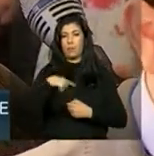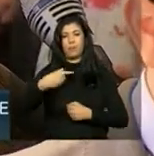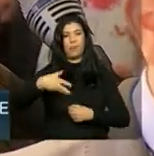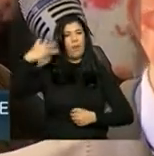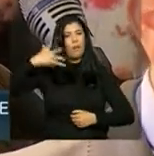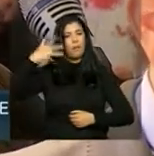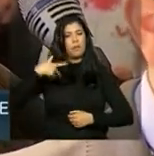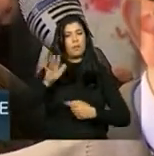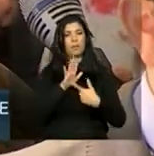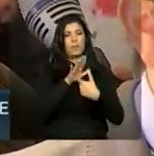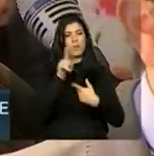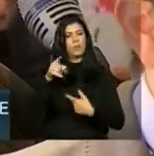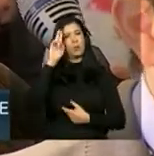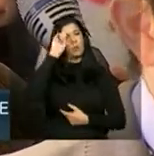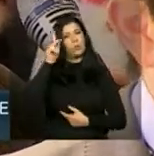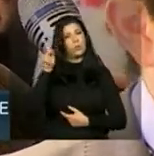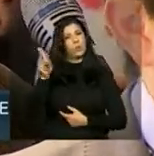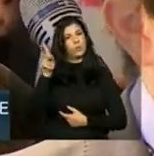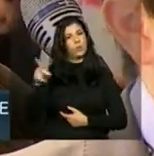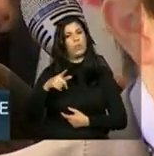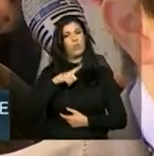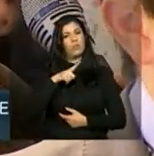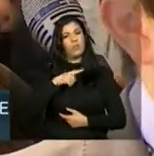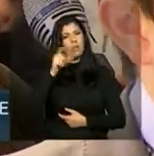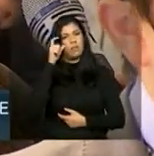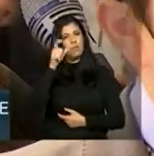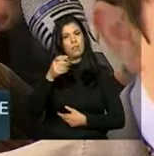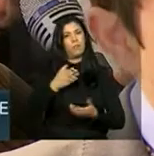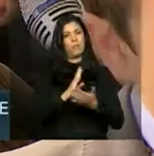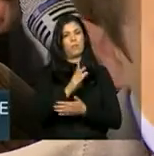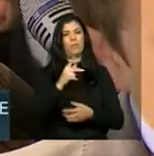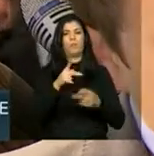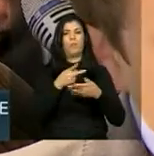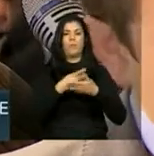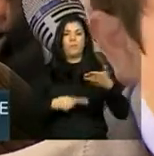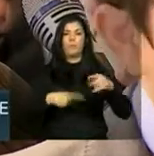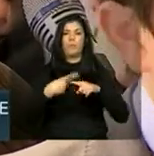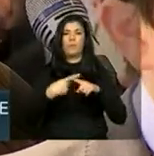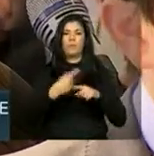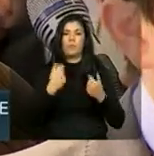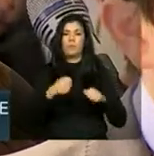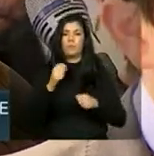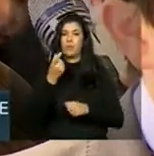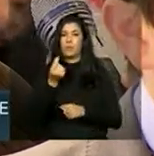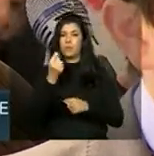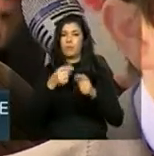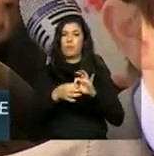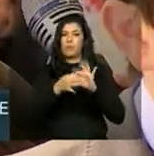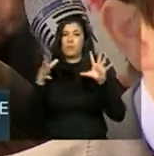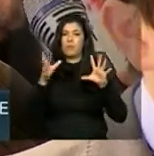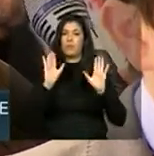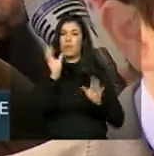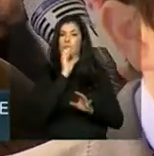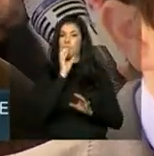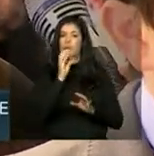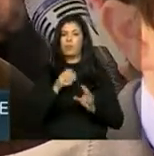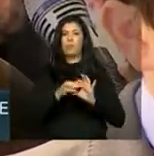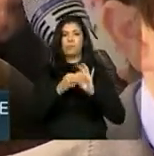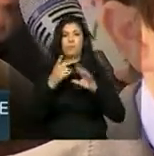dizer que a presidente revelou que o Senhor tem interesse na aprovação dos projetos que a pizzaria de liberação de recursos imediatamente